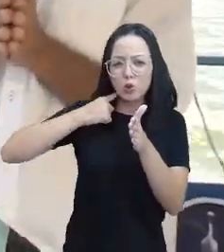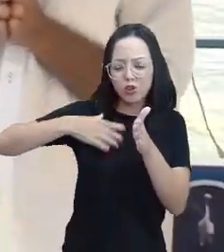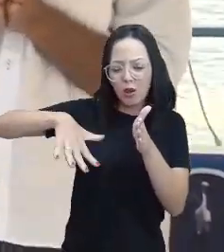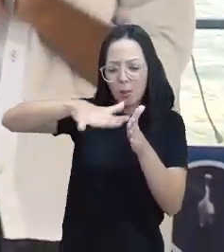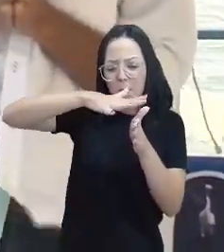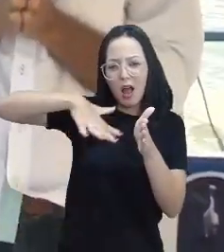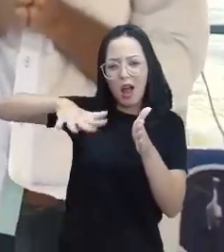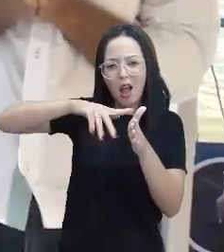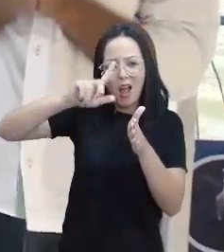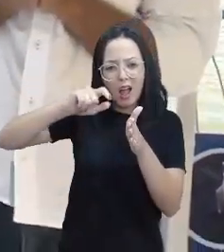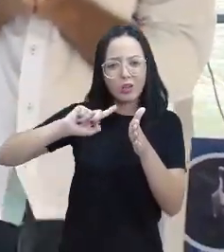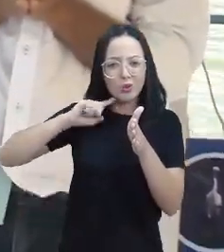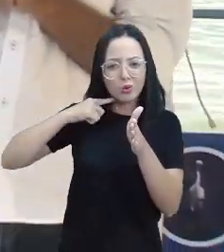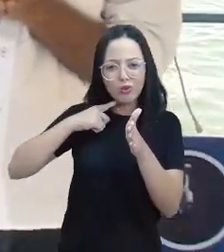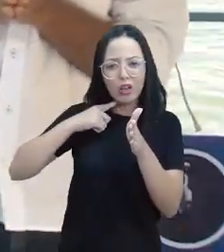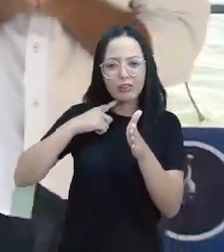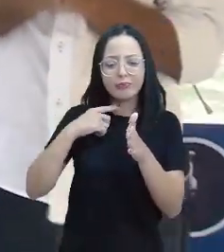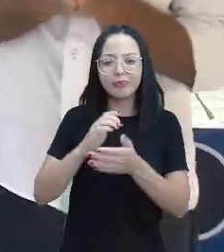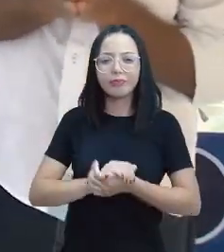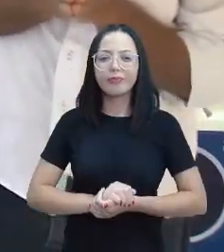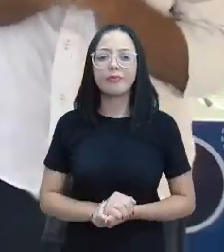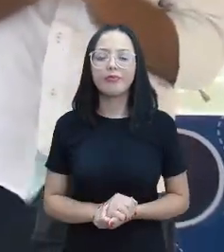esse ambiente, professor?